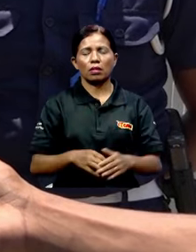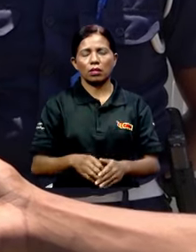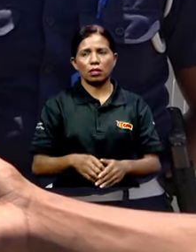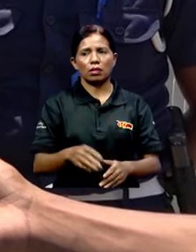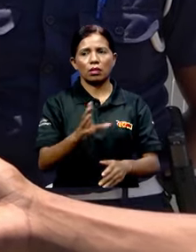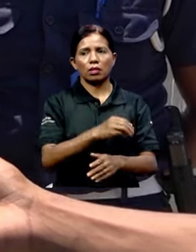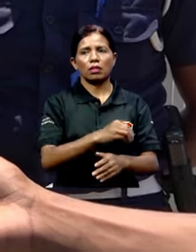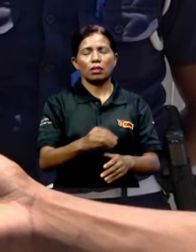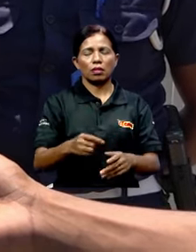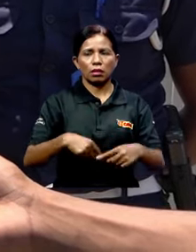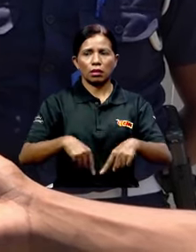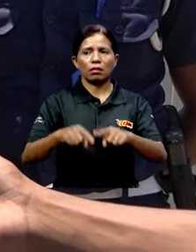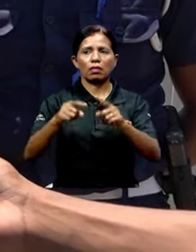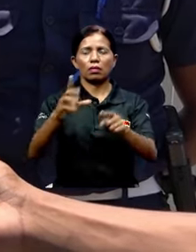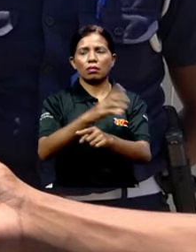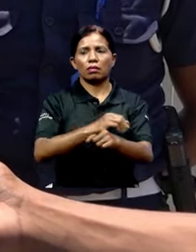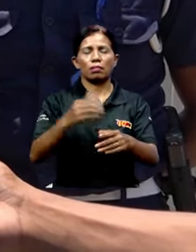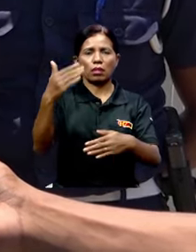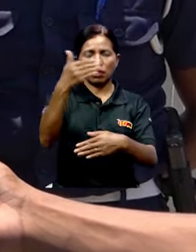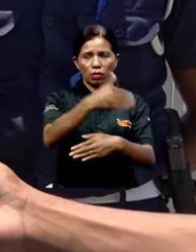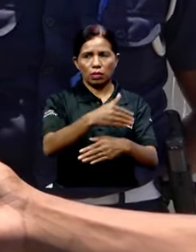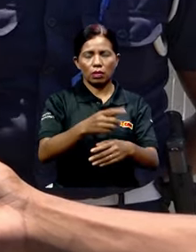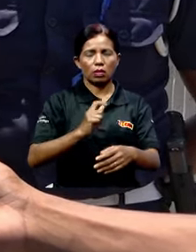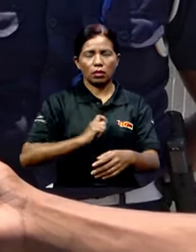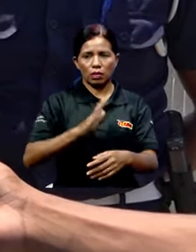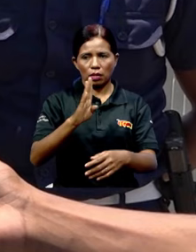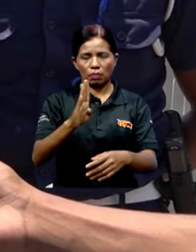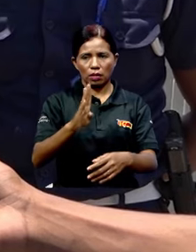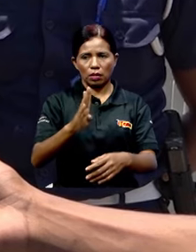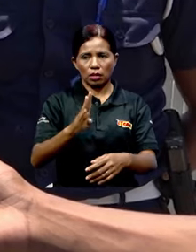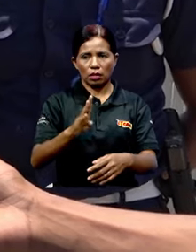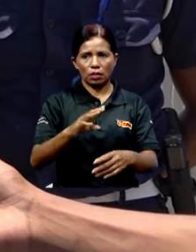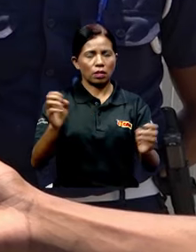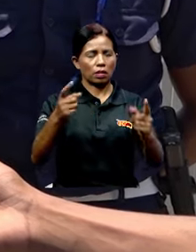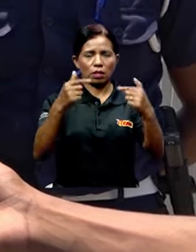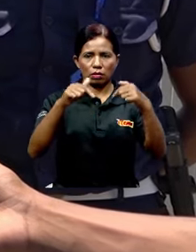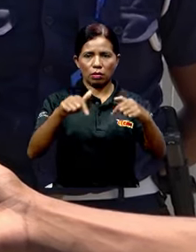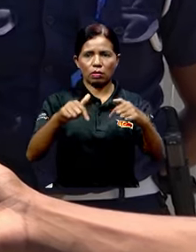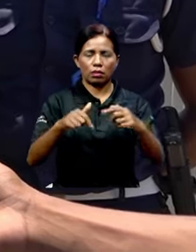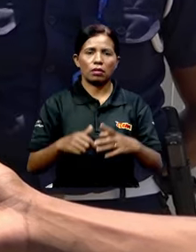né, mais dek, safali, usi Santa Cruz koto. Usi tai besi niang tung mai sila tung fel mai ia